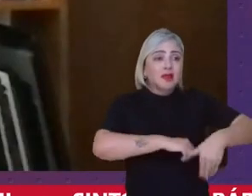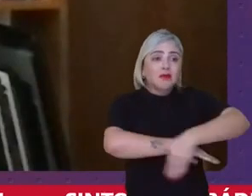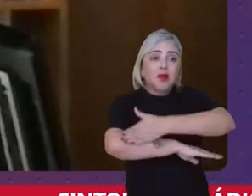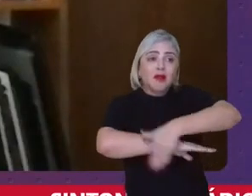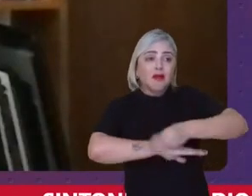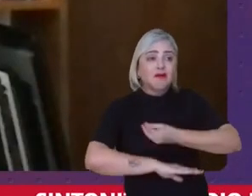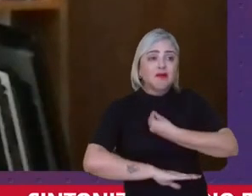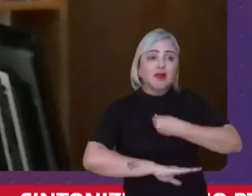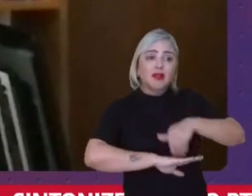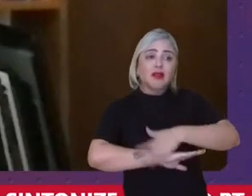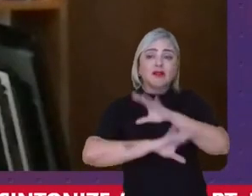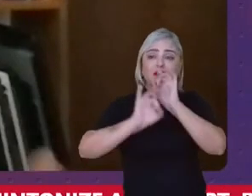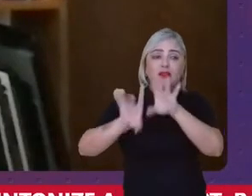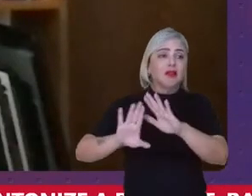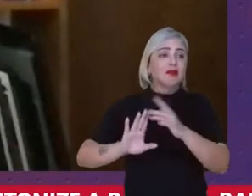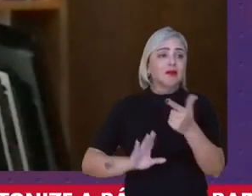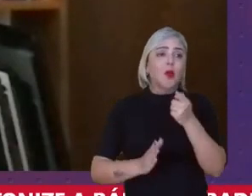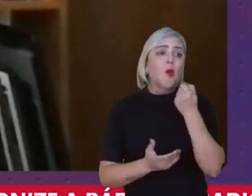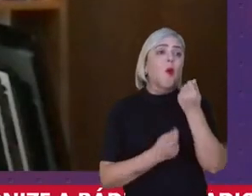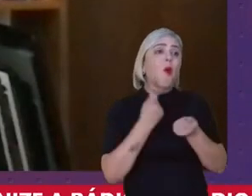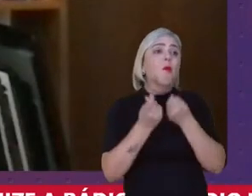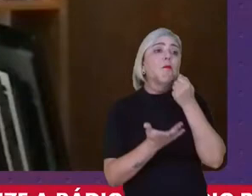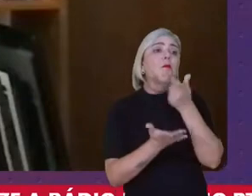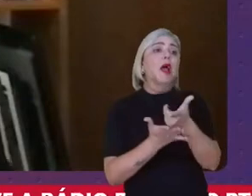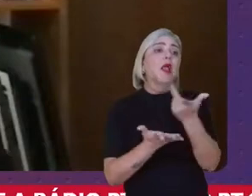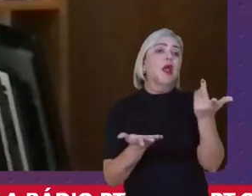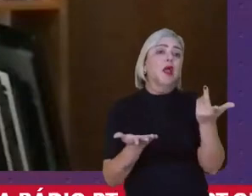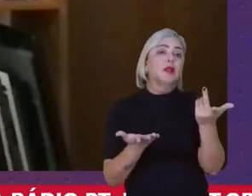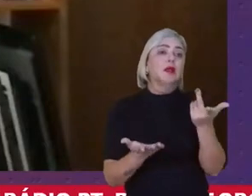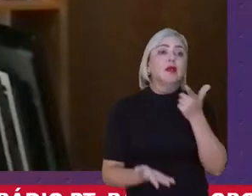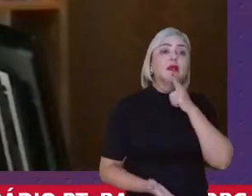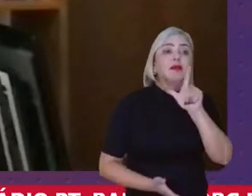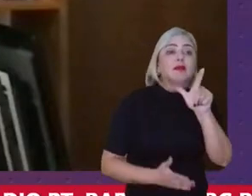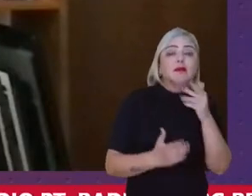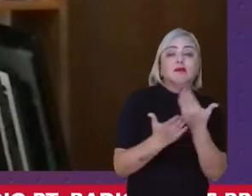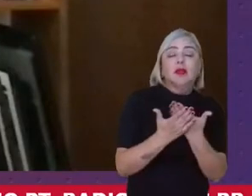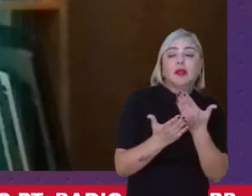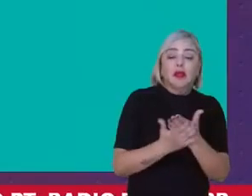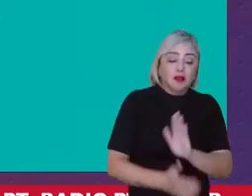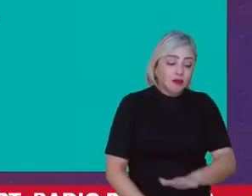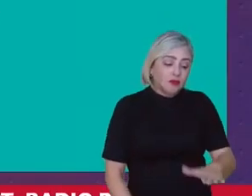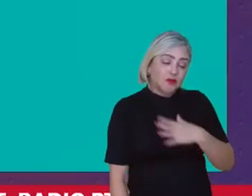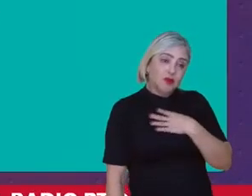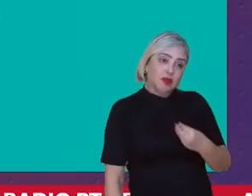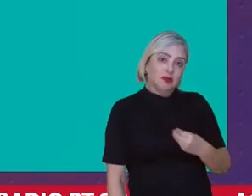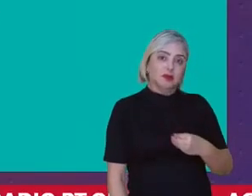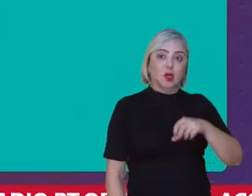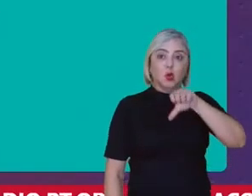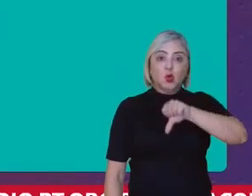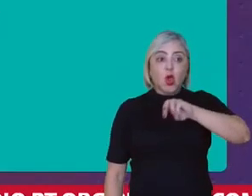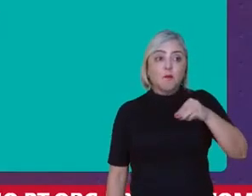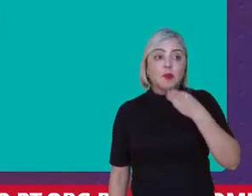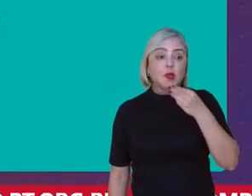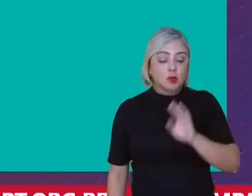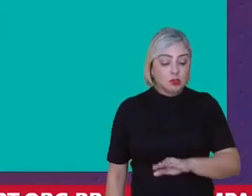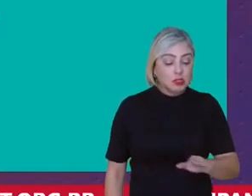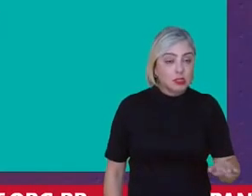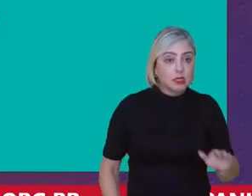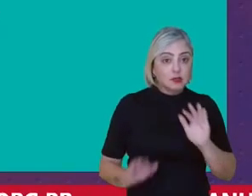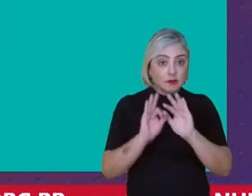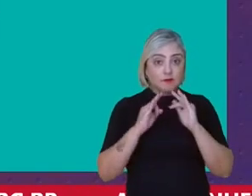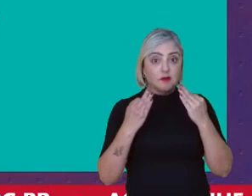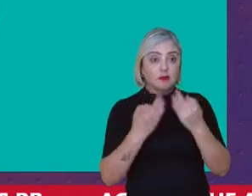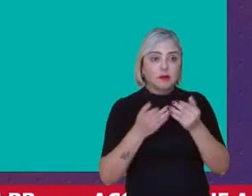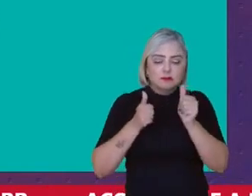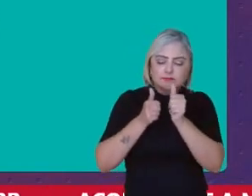foram despejadas, né? Provavelmente essas crianças não estão conseguindo ir na aula, né? Bom, 9 milhões de crianças, de famílias,